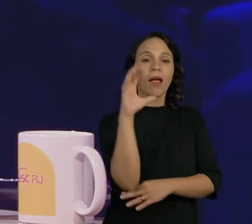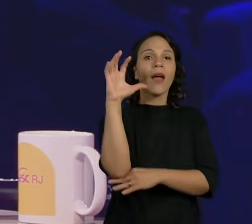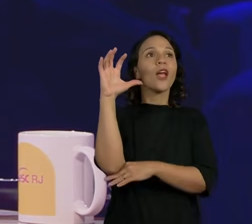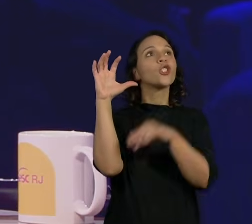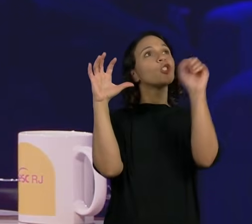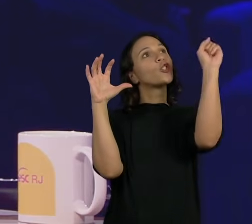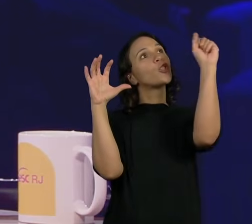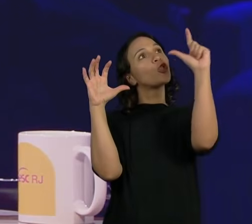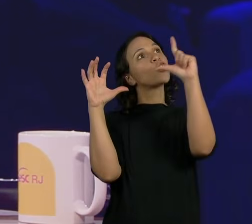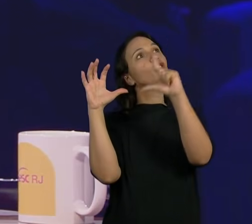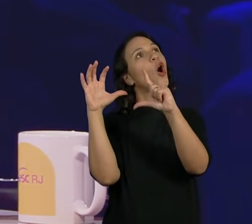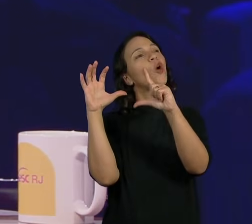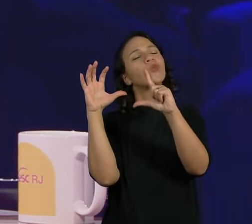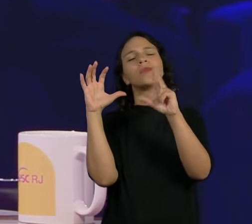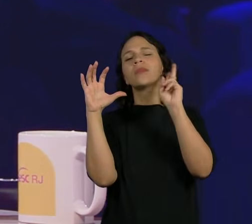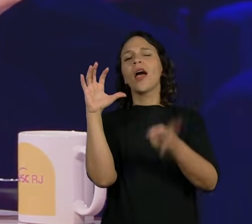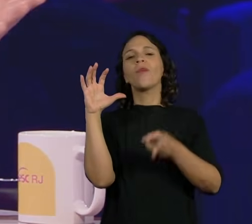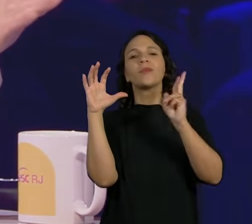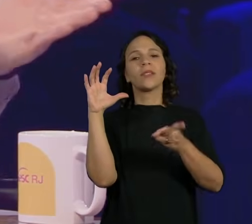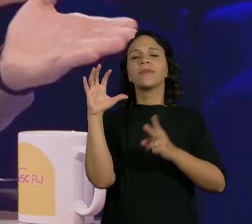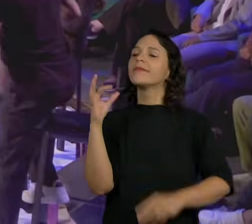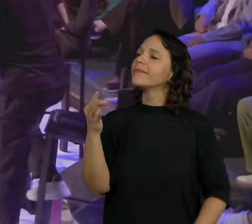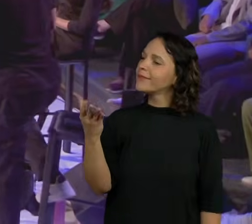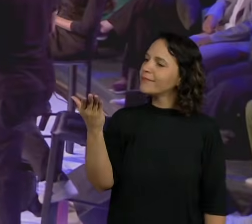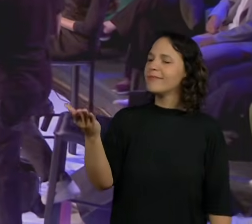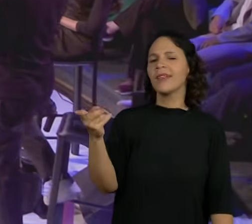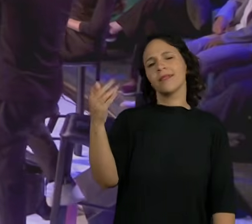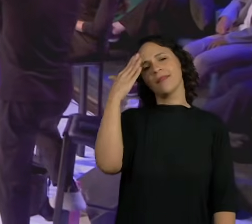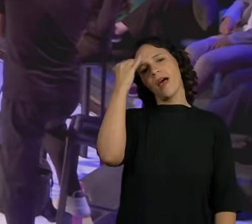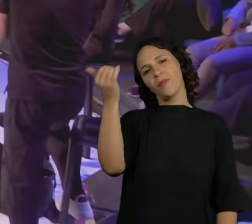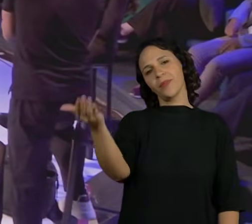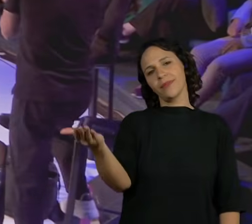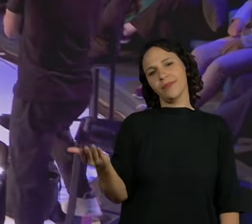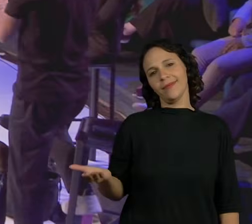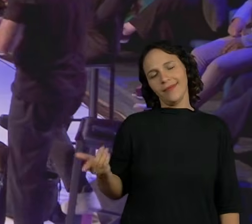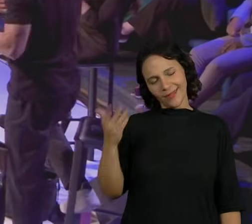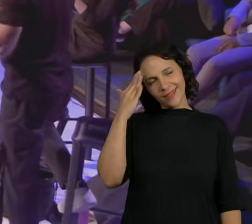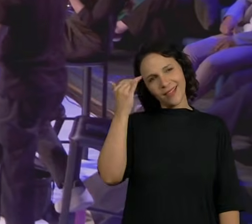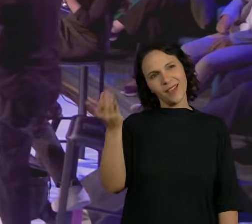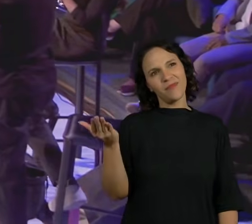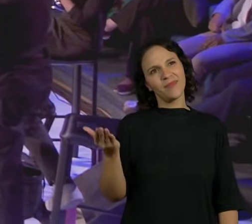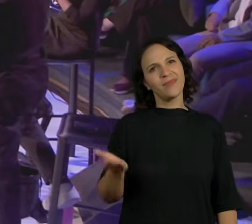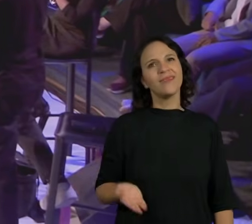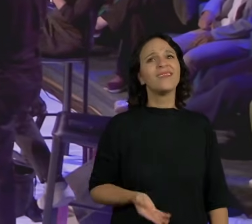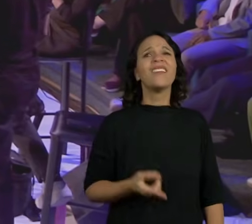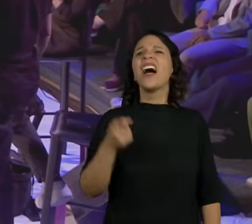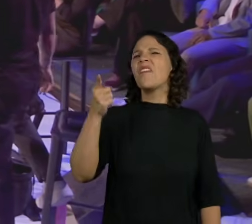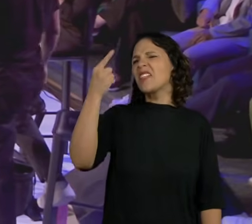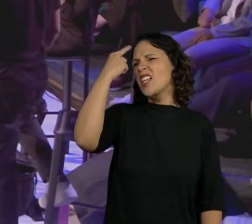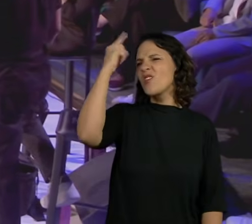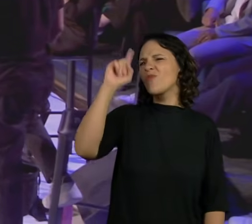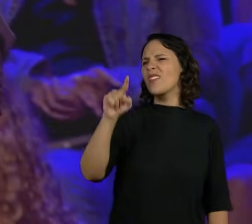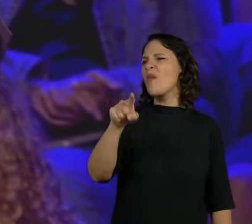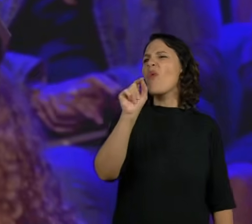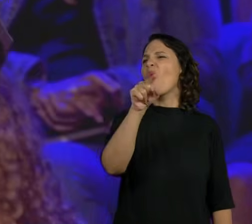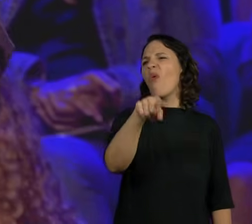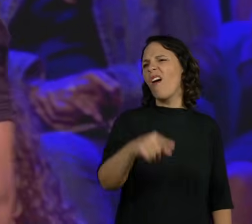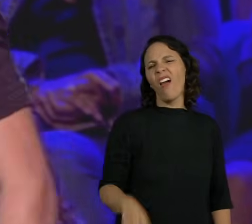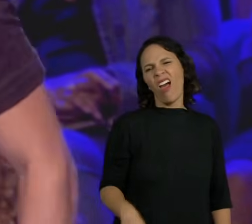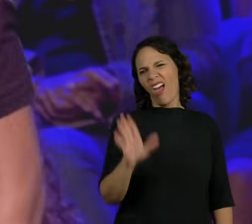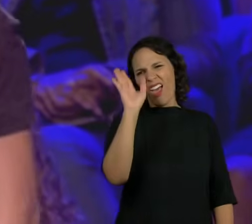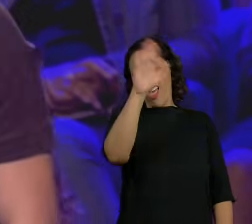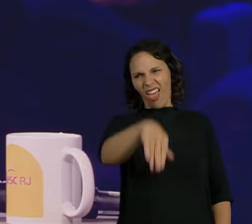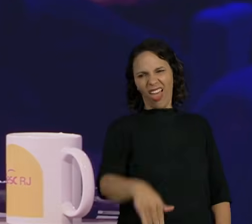Sol inexoravelmente, não é isso, Falcão? maravilha, é assim. Falcão Você- sabe isso. Você nem sabe o que é inexoravelmente. Ah, meu Deus Xaliba, do que